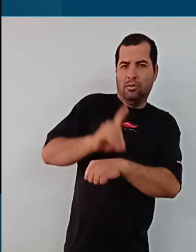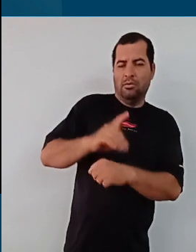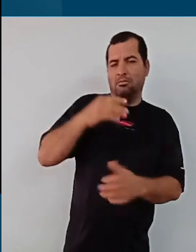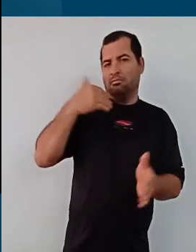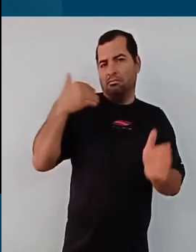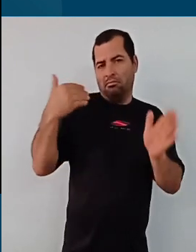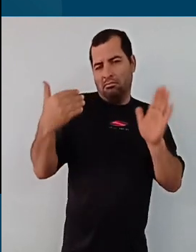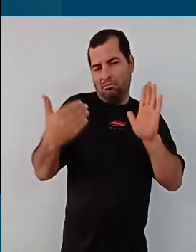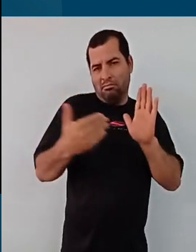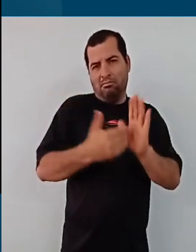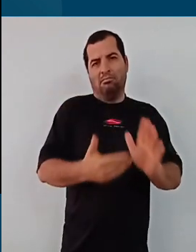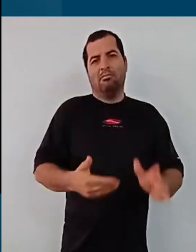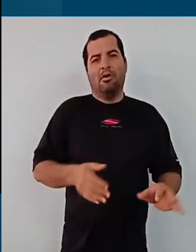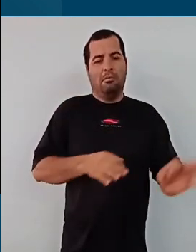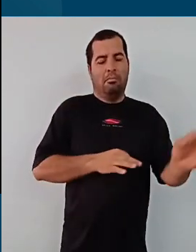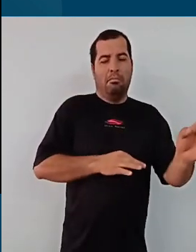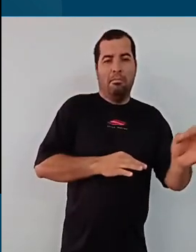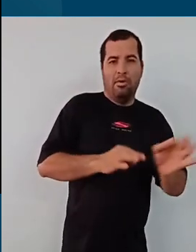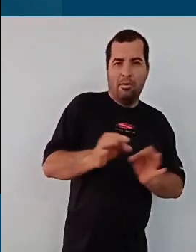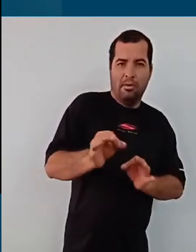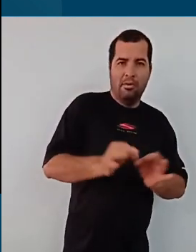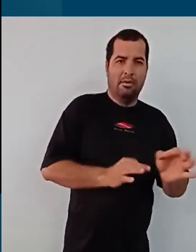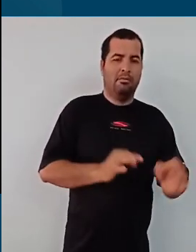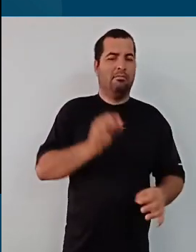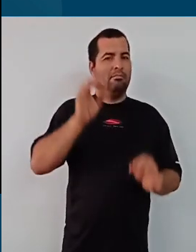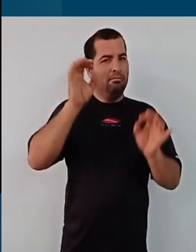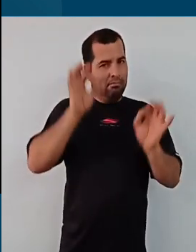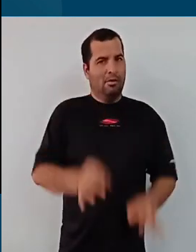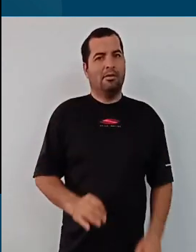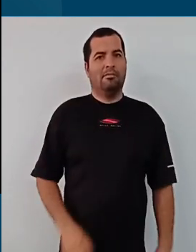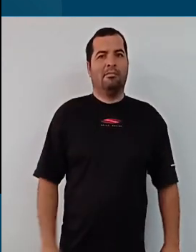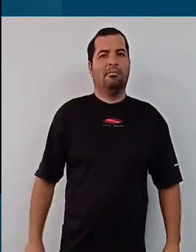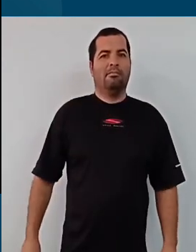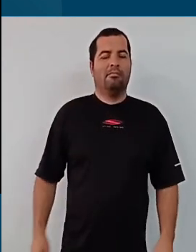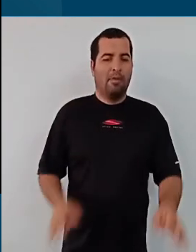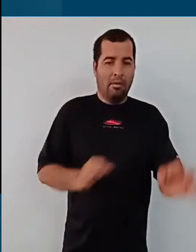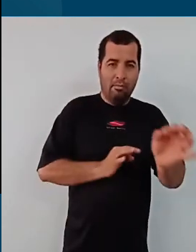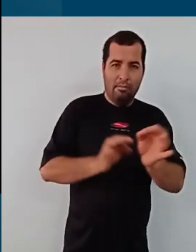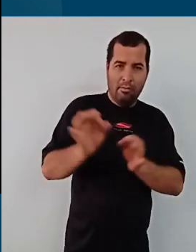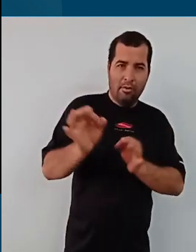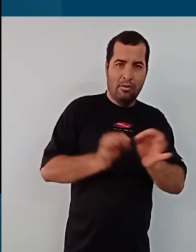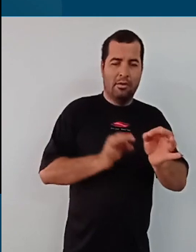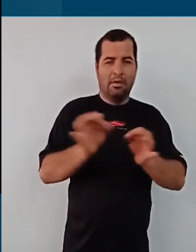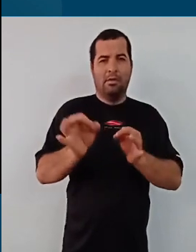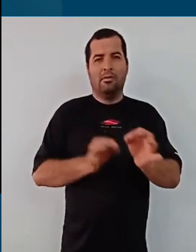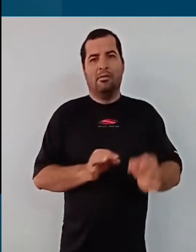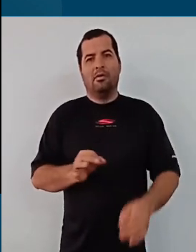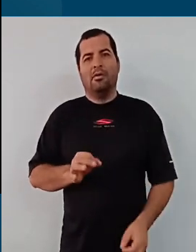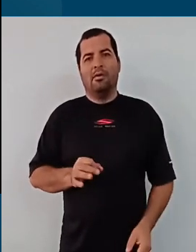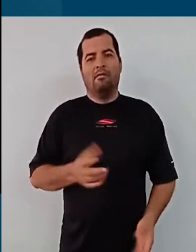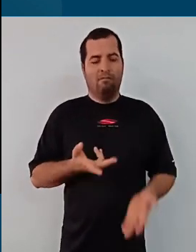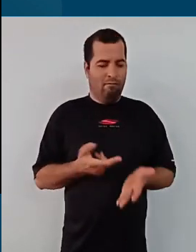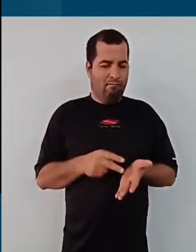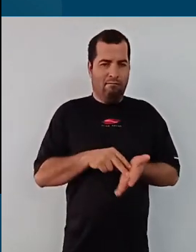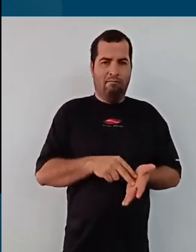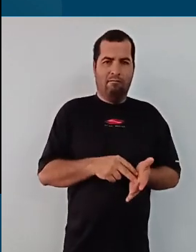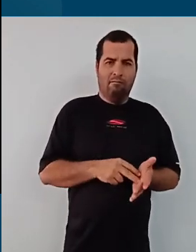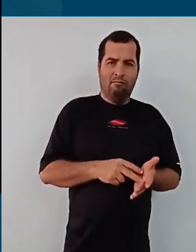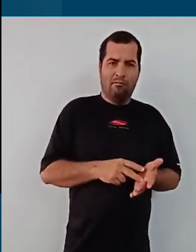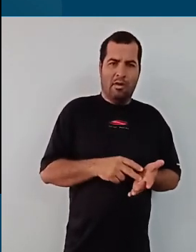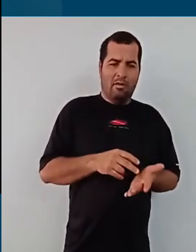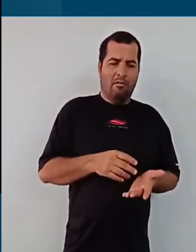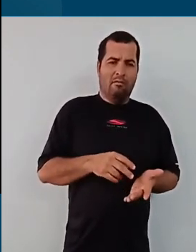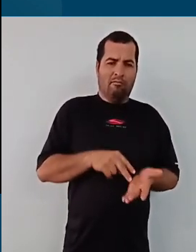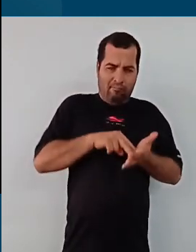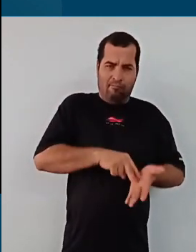com esse projeto. Aí eu tenho mesmo um projeto de fortalecimento da aprendizagem